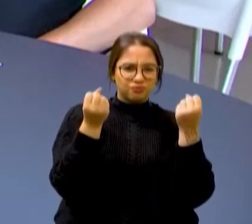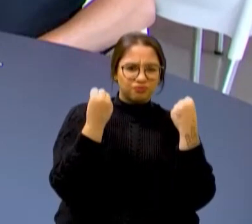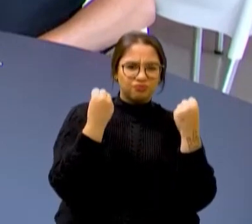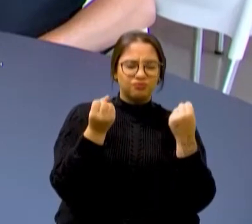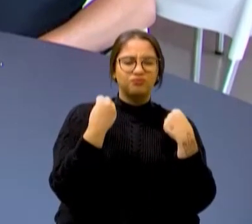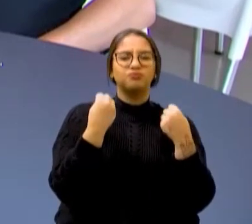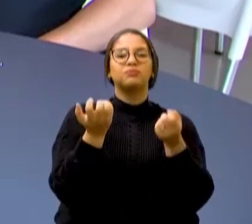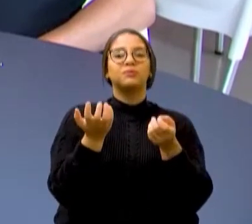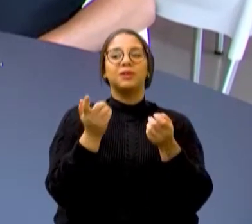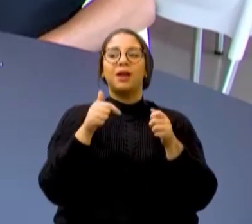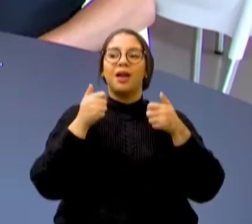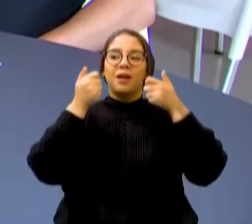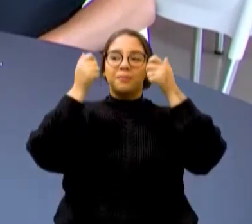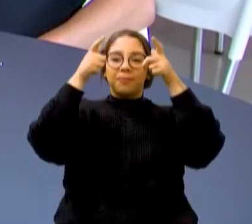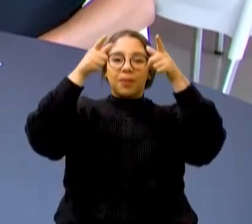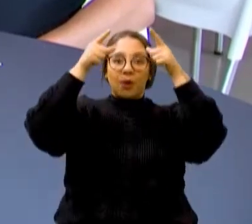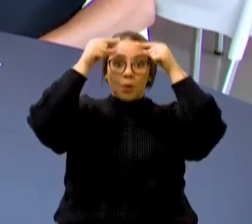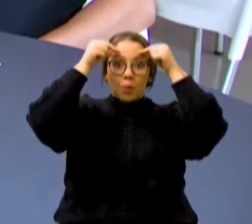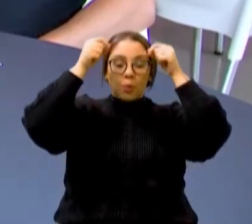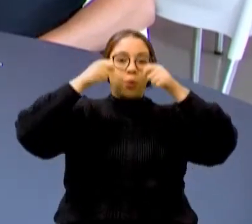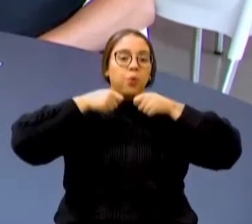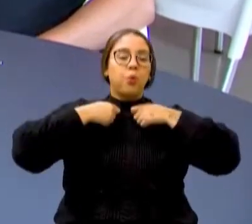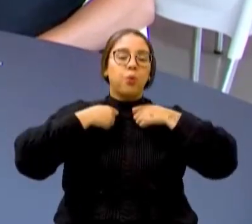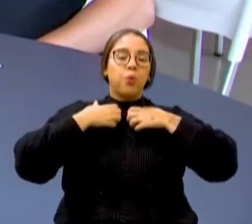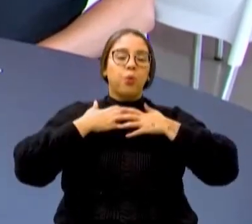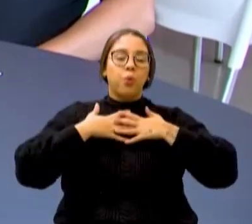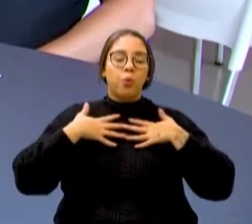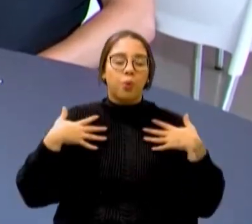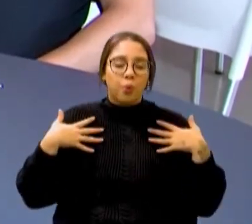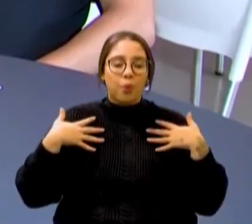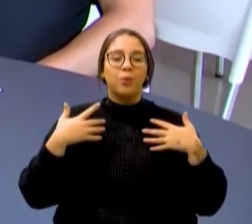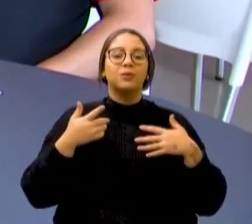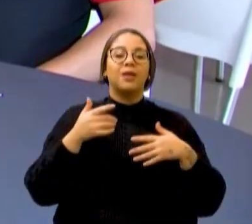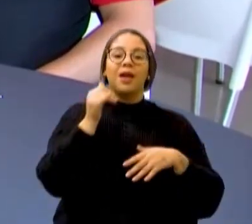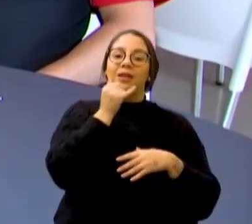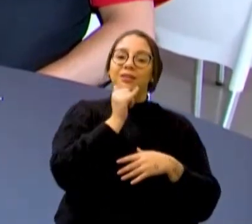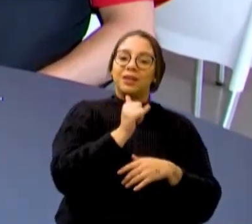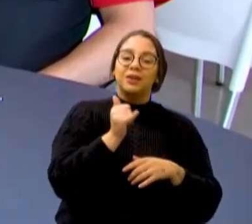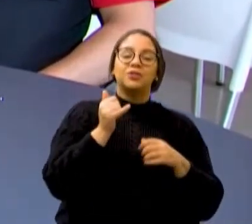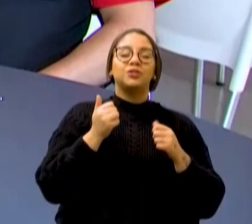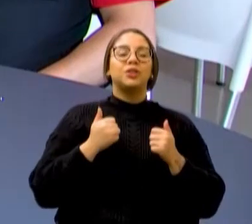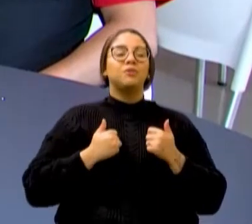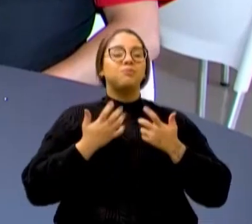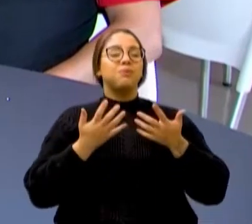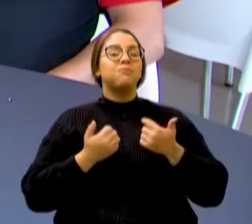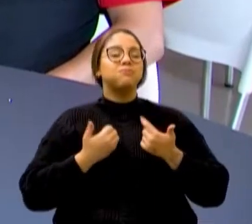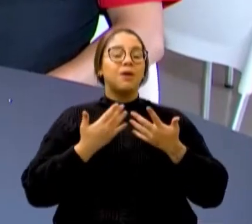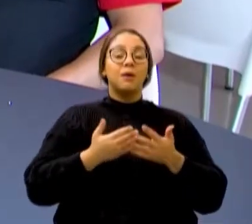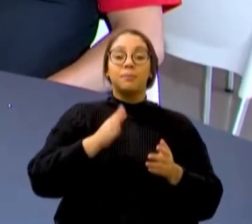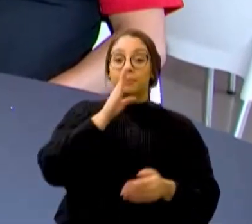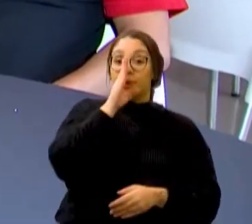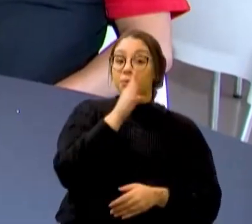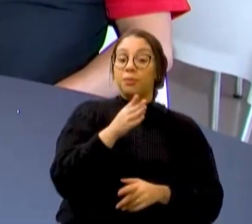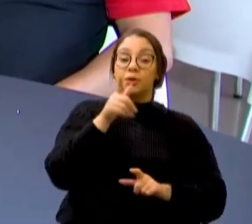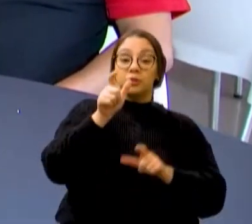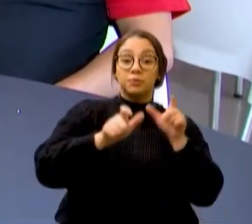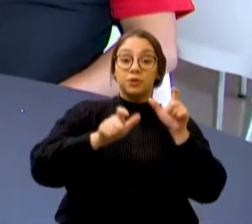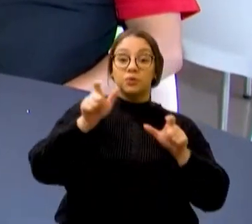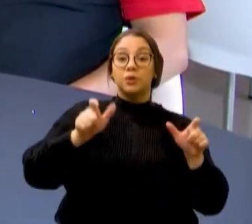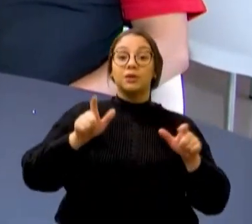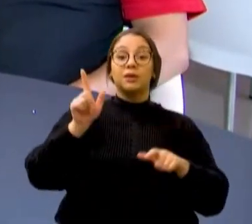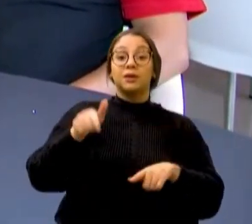esporte para dar aquela relaxada, não é? Gastar energia e tudo mais, principalmente